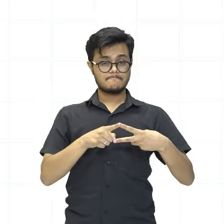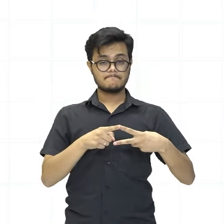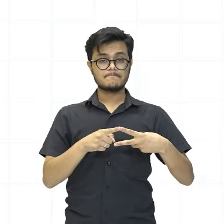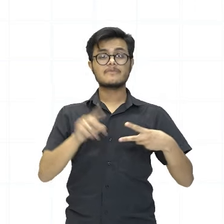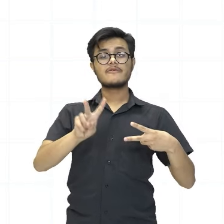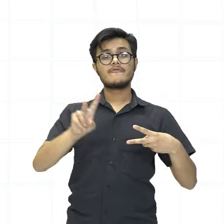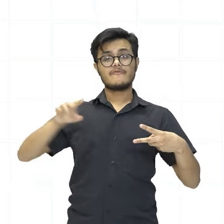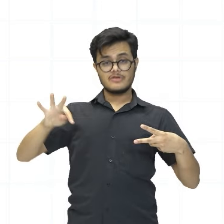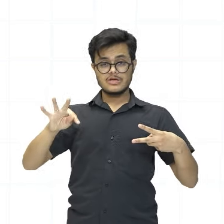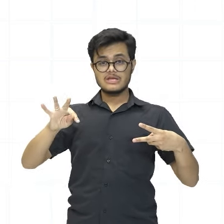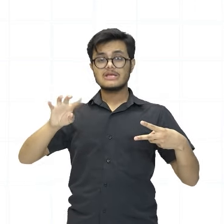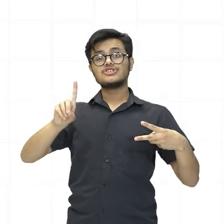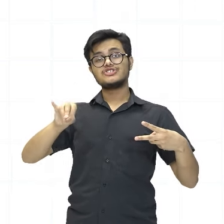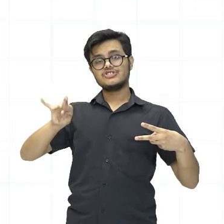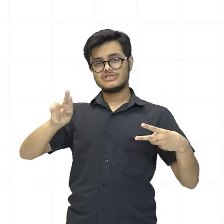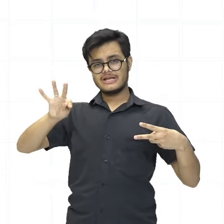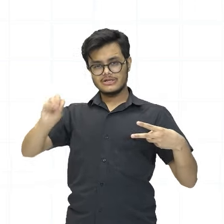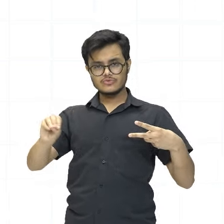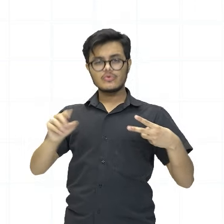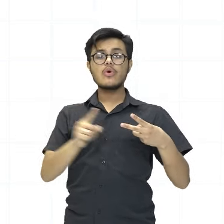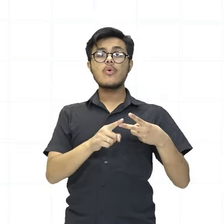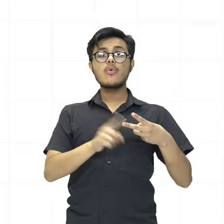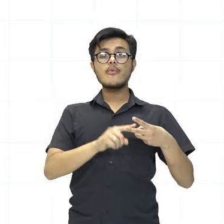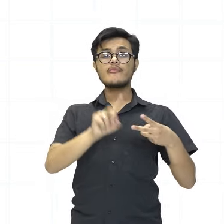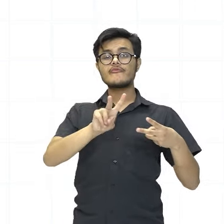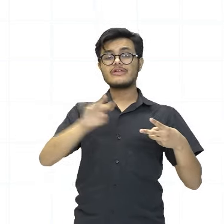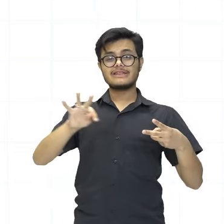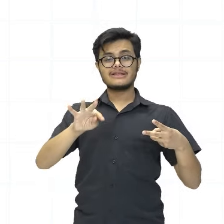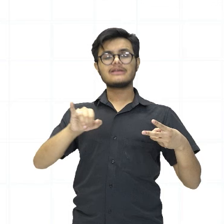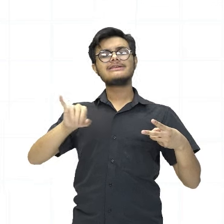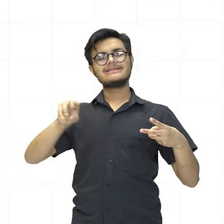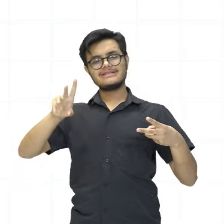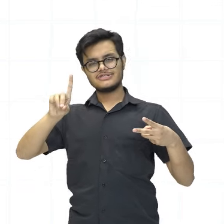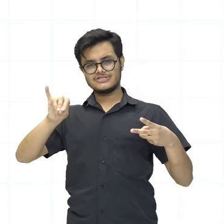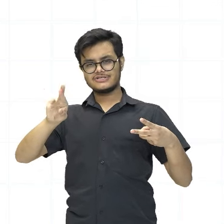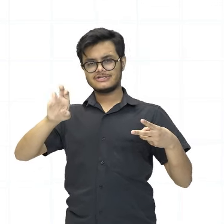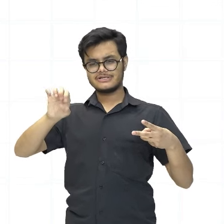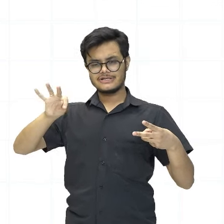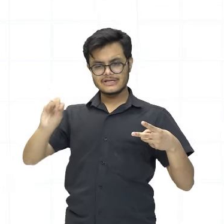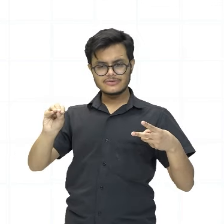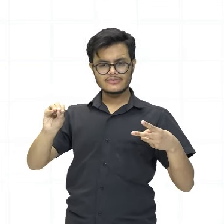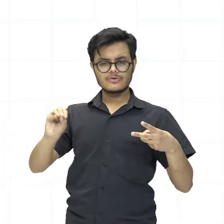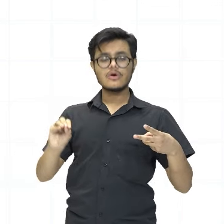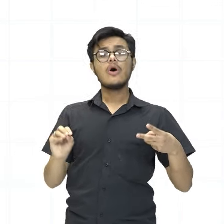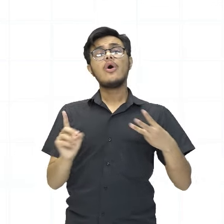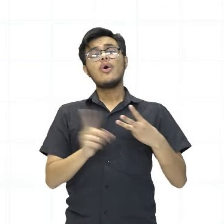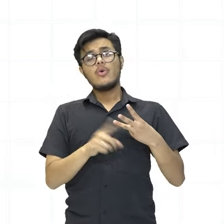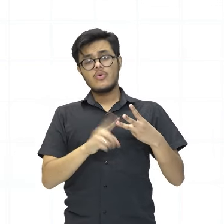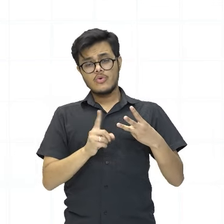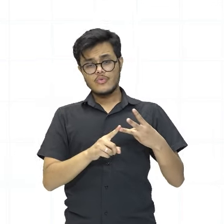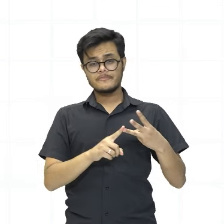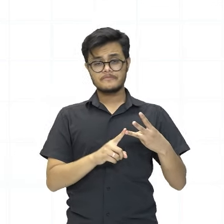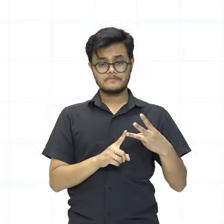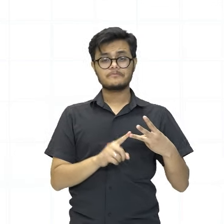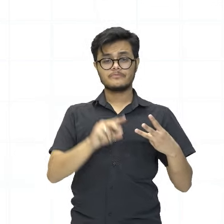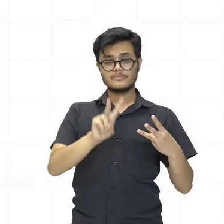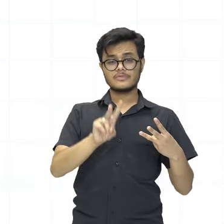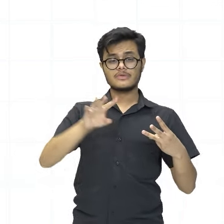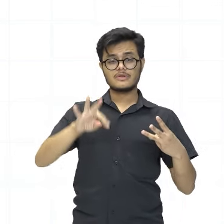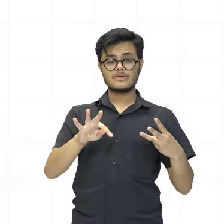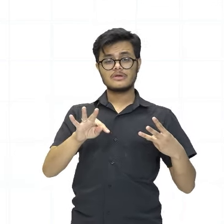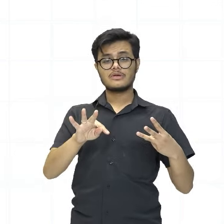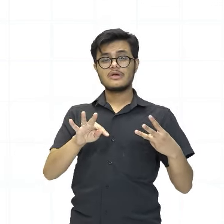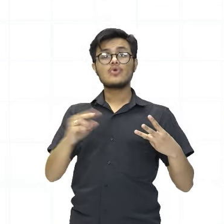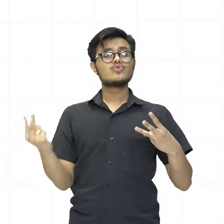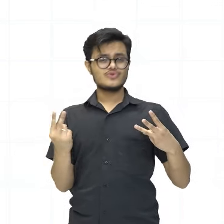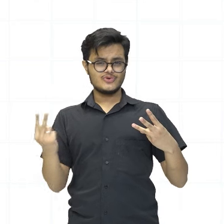transitivo direto ou ele pode ser um verbo transitivo indireto ou ele pode ser um verbo transitivo direto e